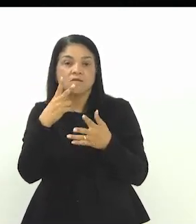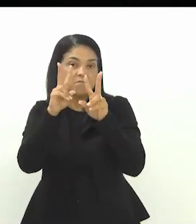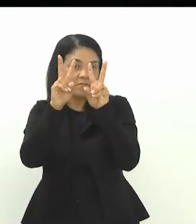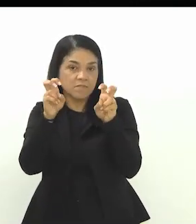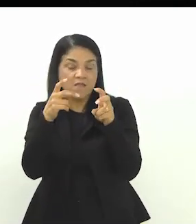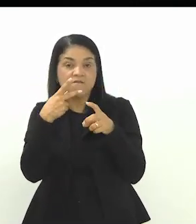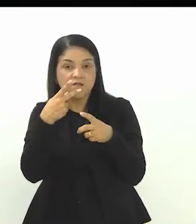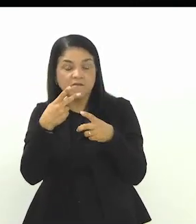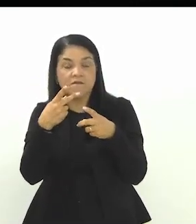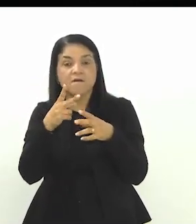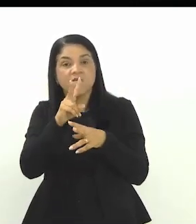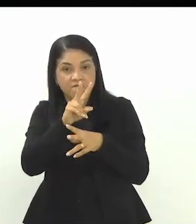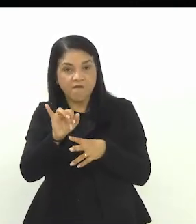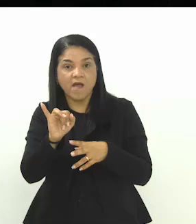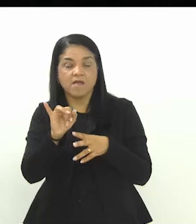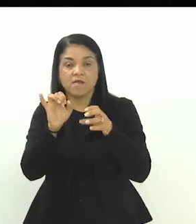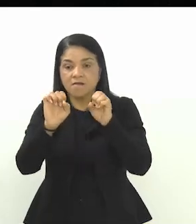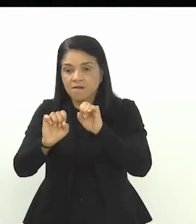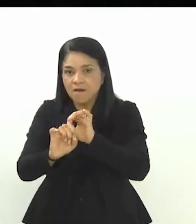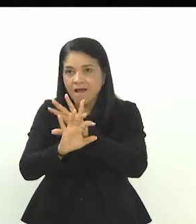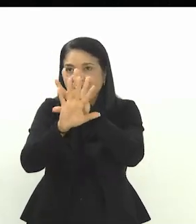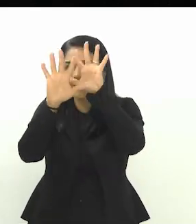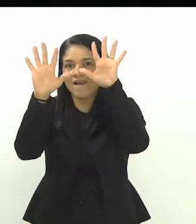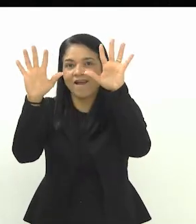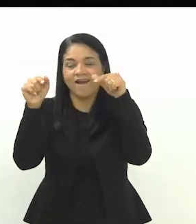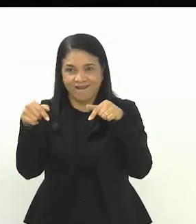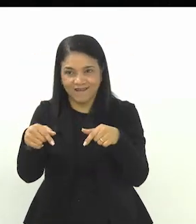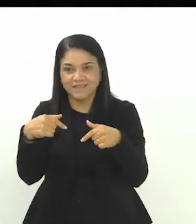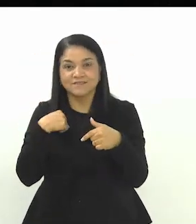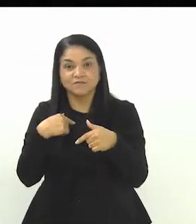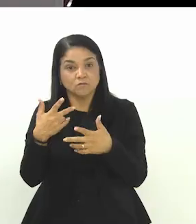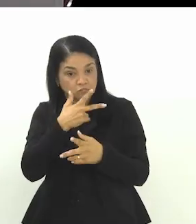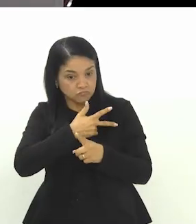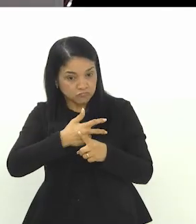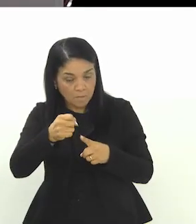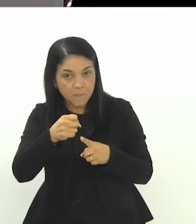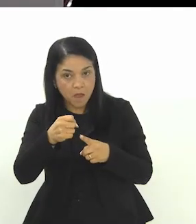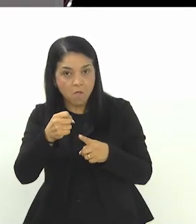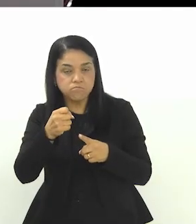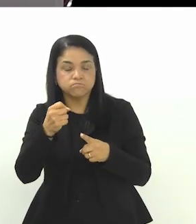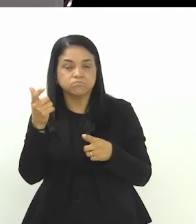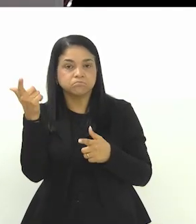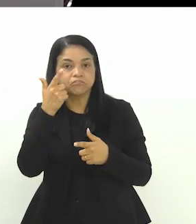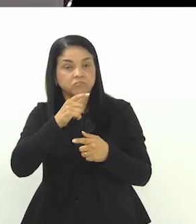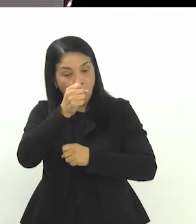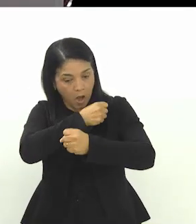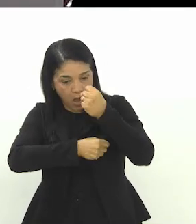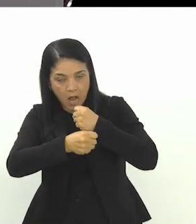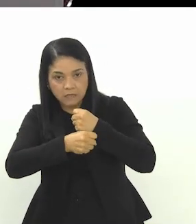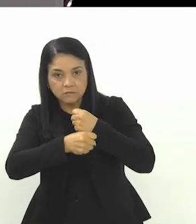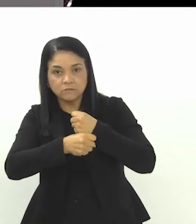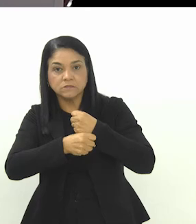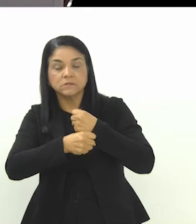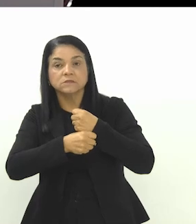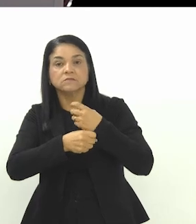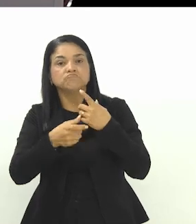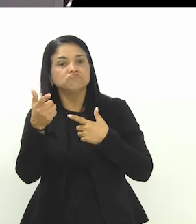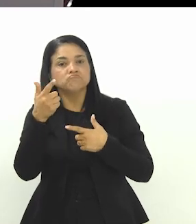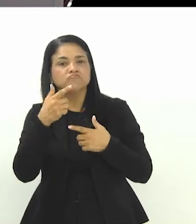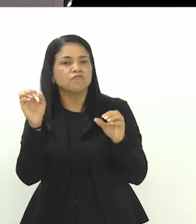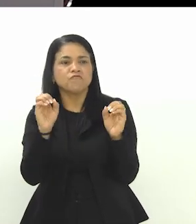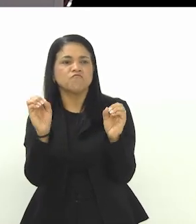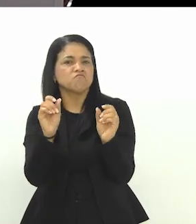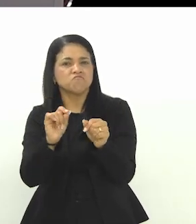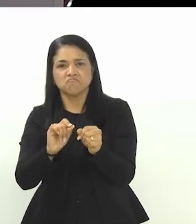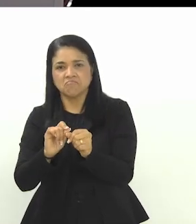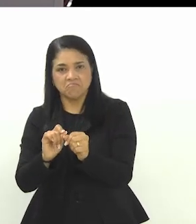foi esse ano que a gente fez. O que a gente... Você tá certo, Mauro. Quando a gente foi campeão, quando nós fomos campeão, no ano anterior,